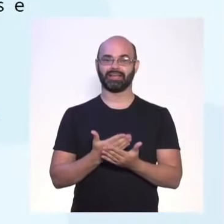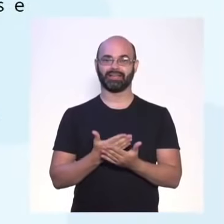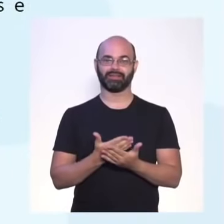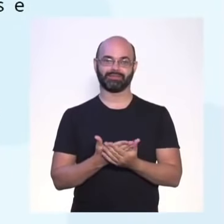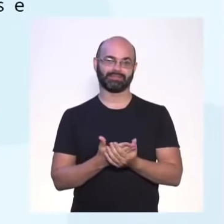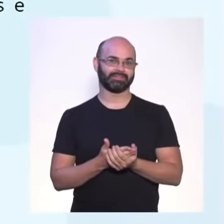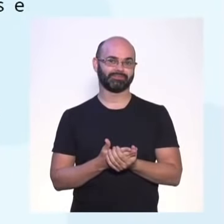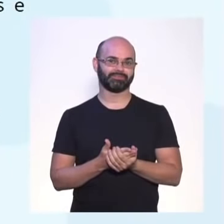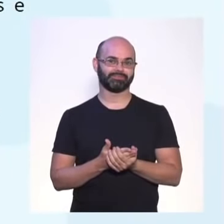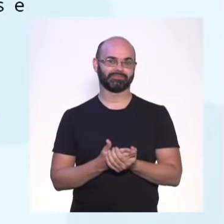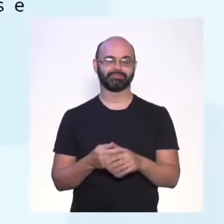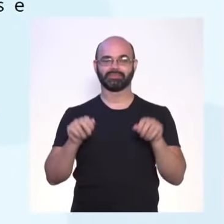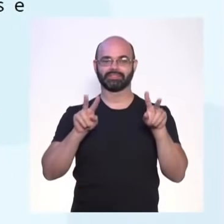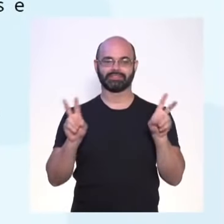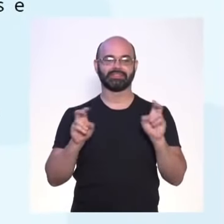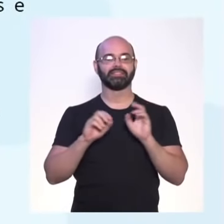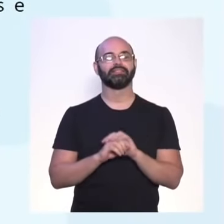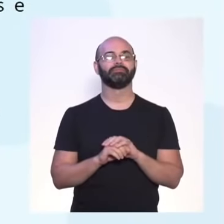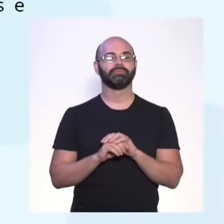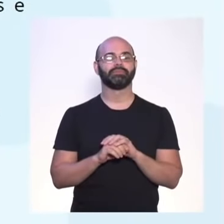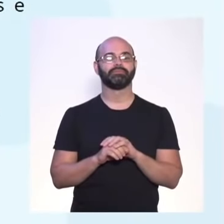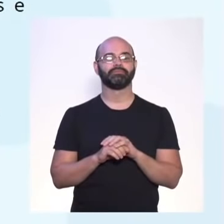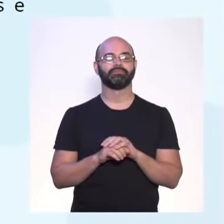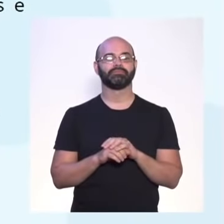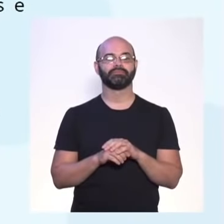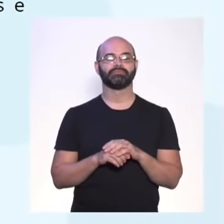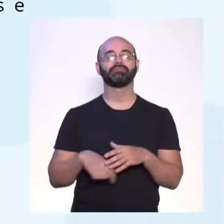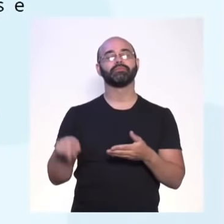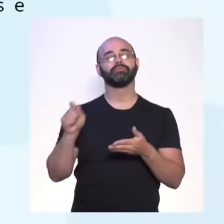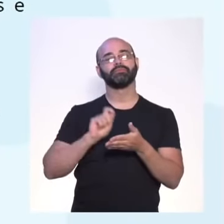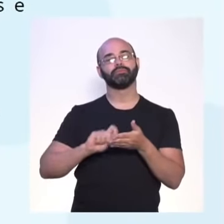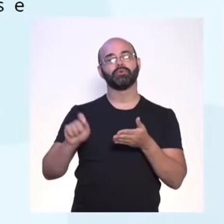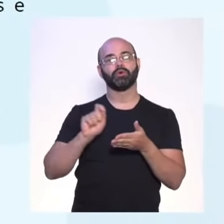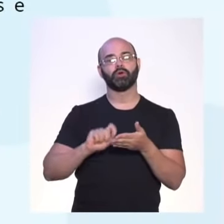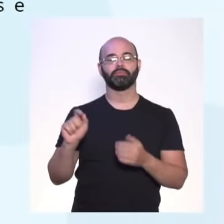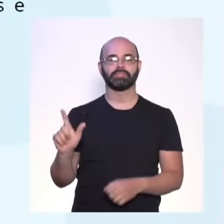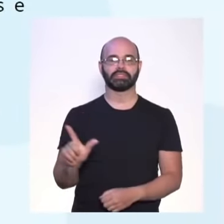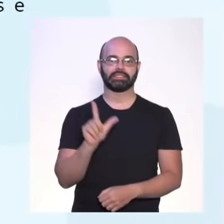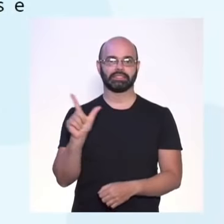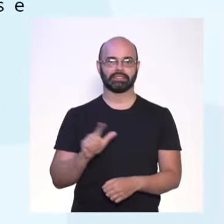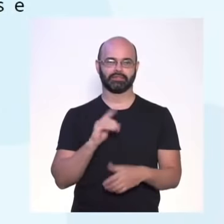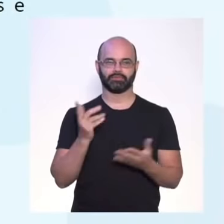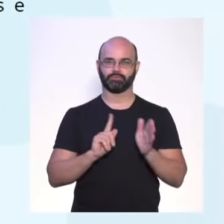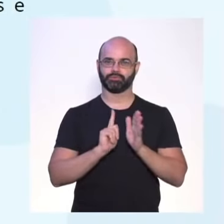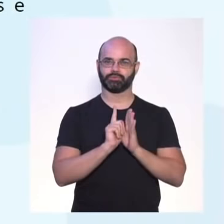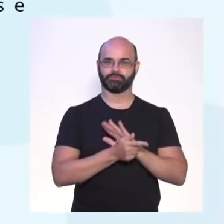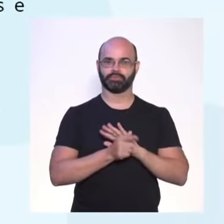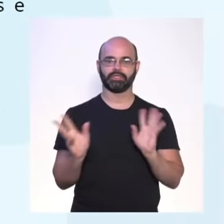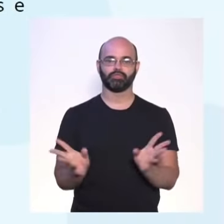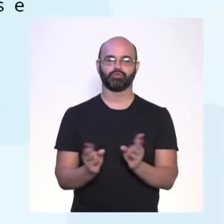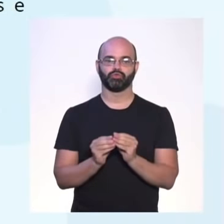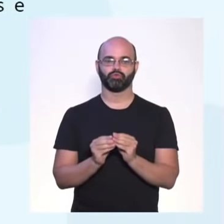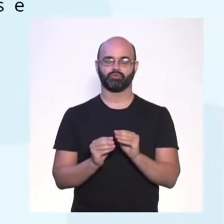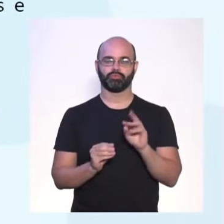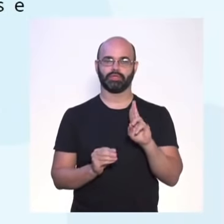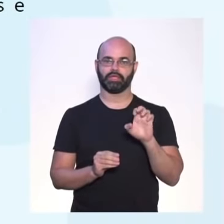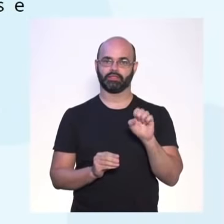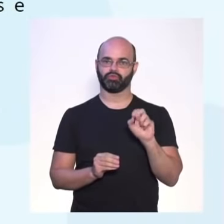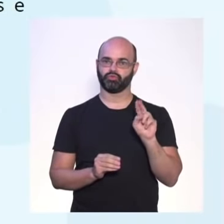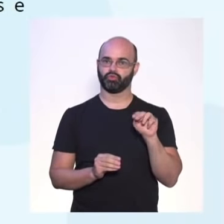resumo de obras literárias Então a gente vai tá trabalhando aí um pouquinho do gênero resumo né e